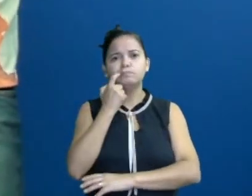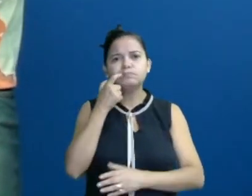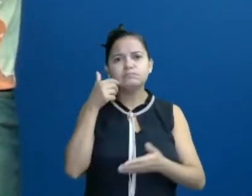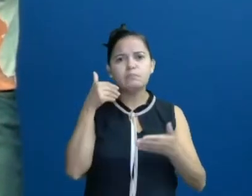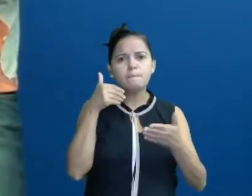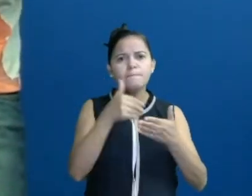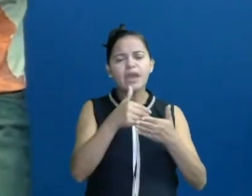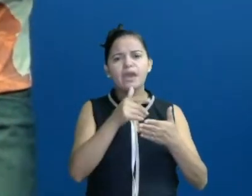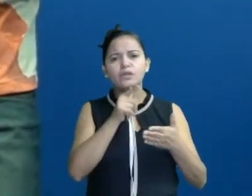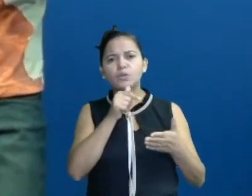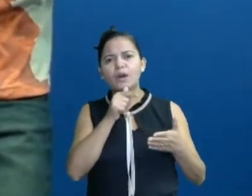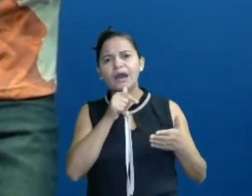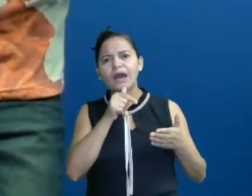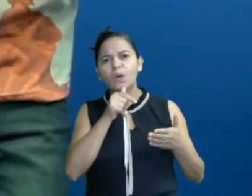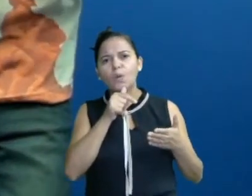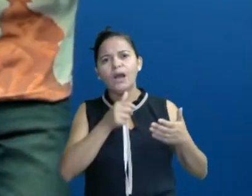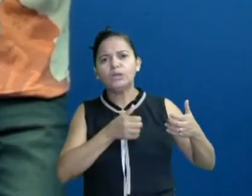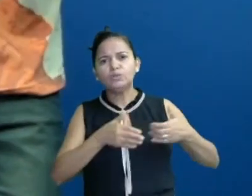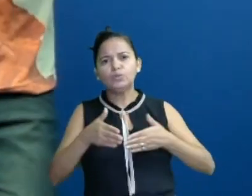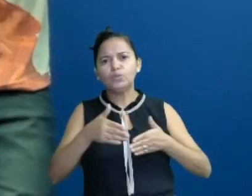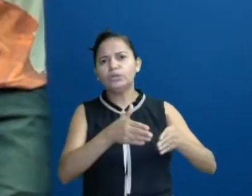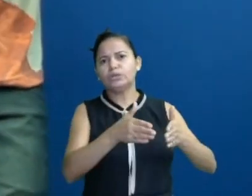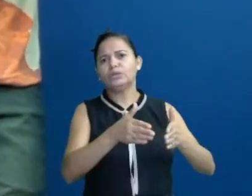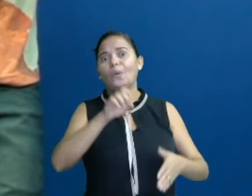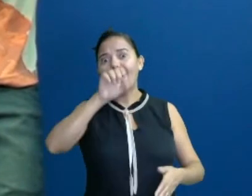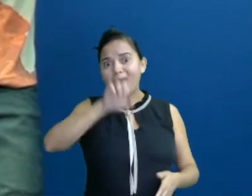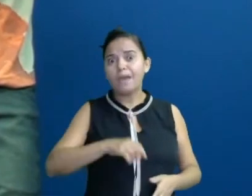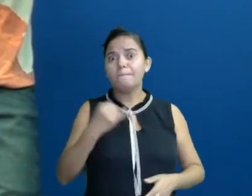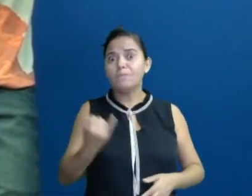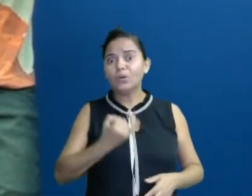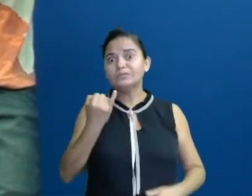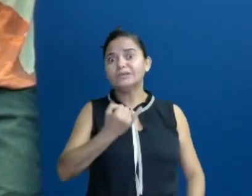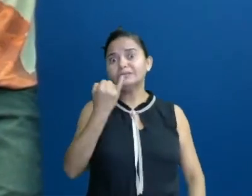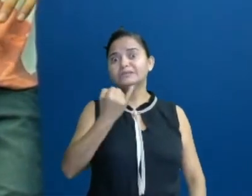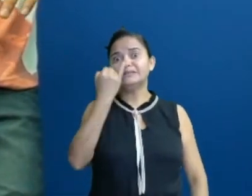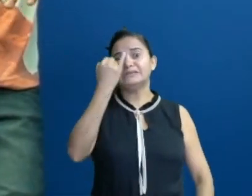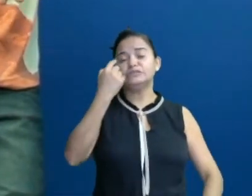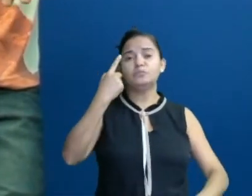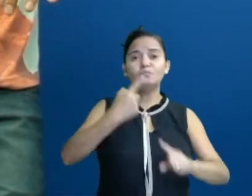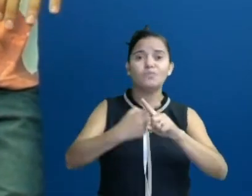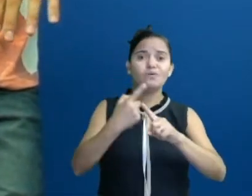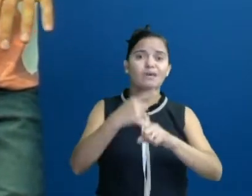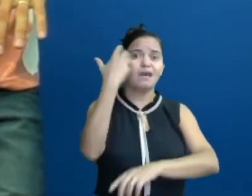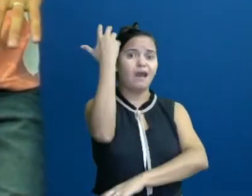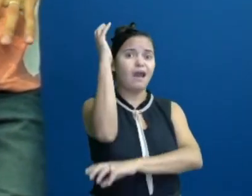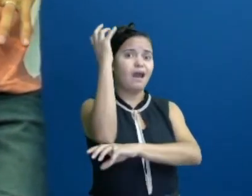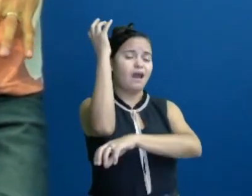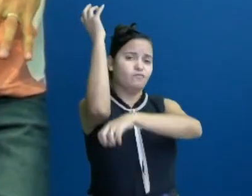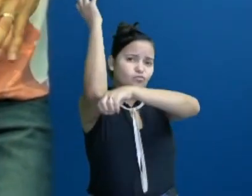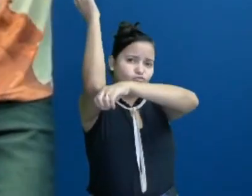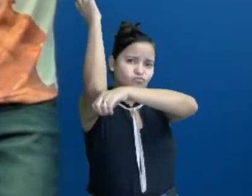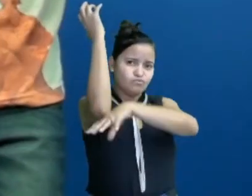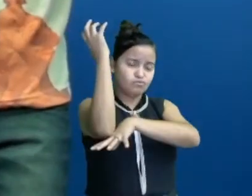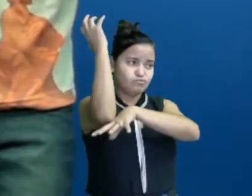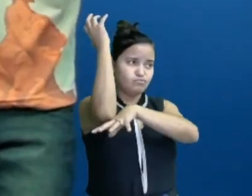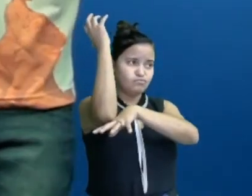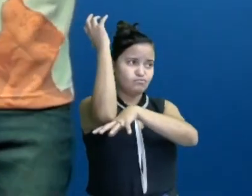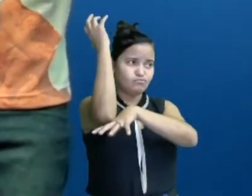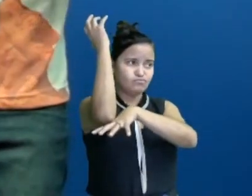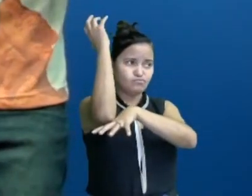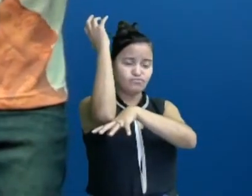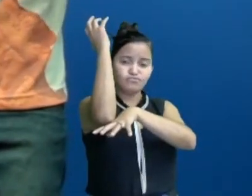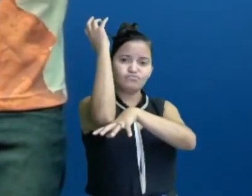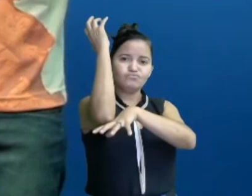são importantíssimas, né? Por quê? Porque as suas raízes, elas vão penetrar no solo